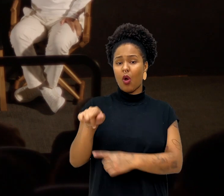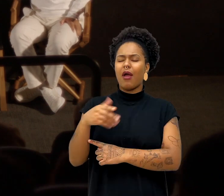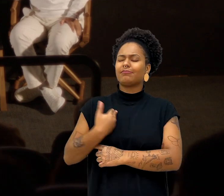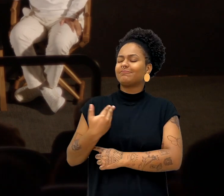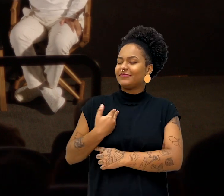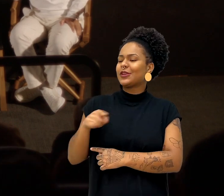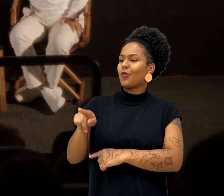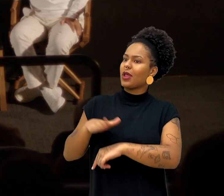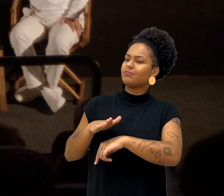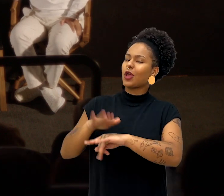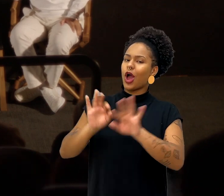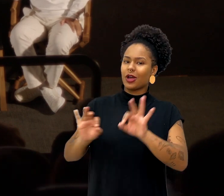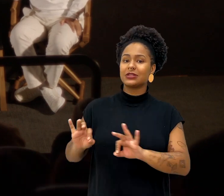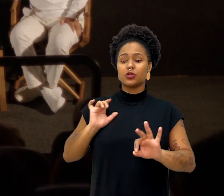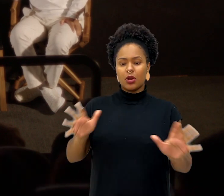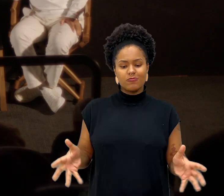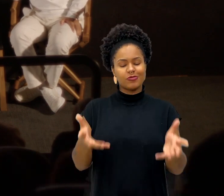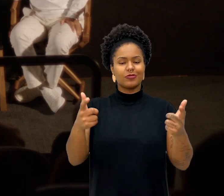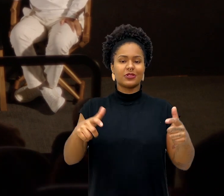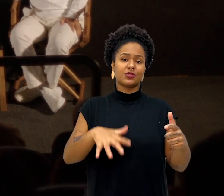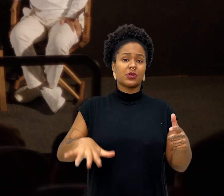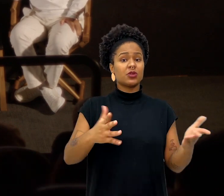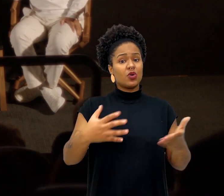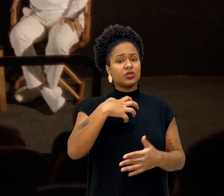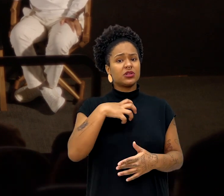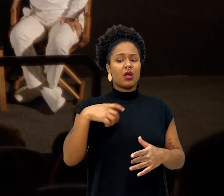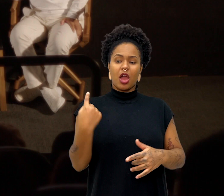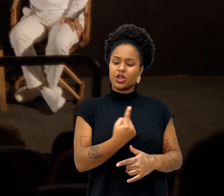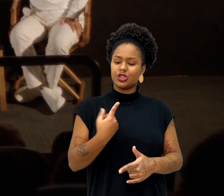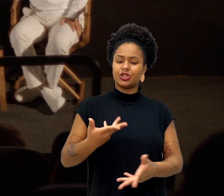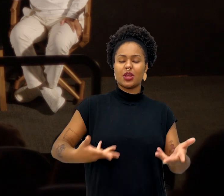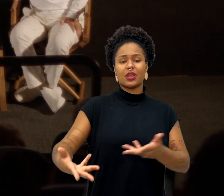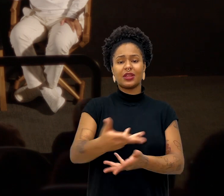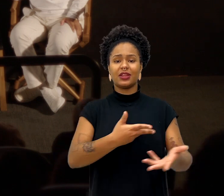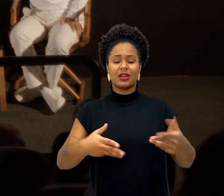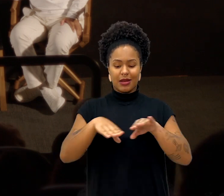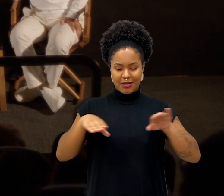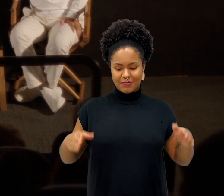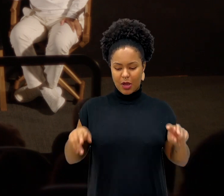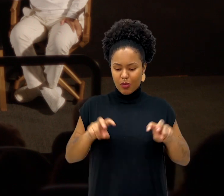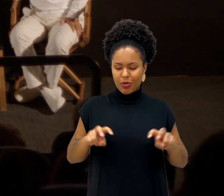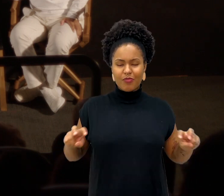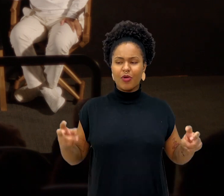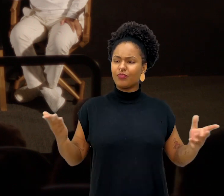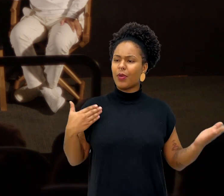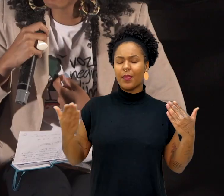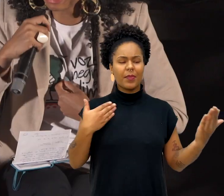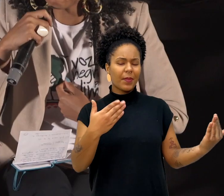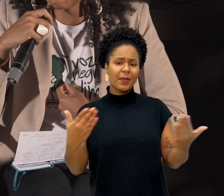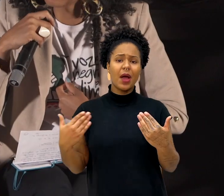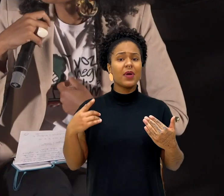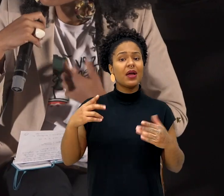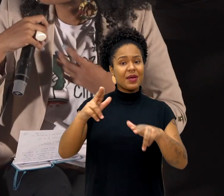fomentou esse espaço. Então, eu sinto que se hoje nós estamos aqui dividindo esse palco, essa fala, esse